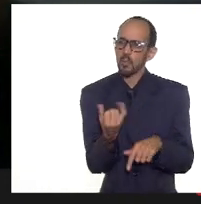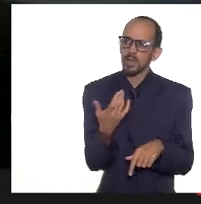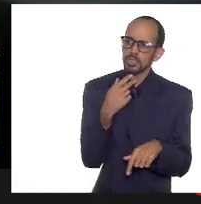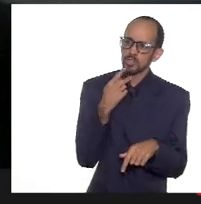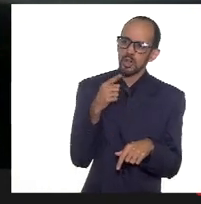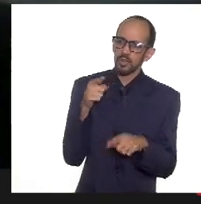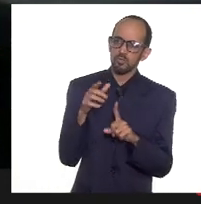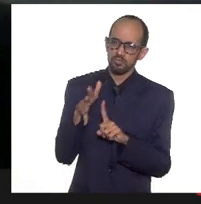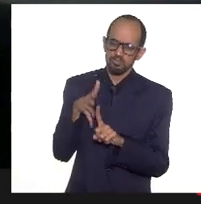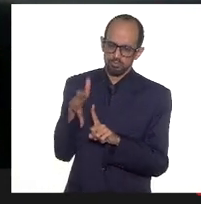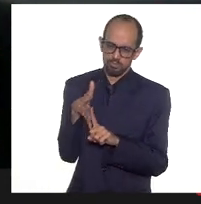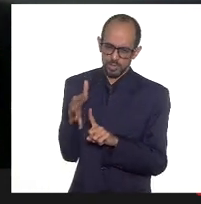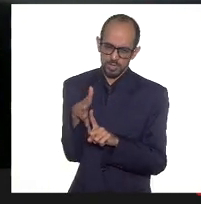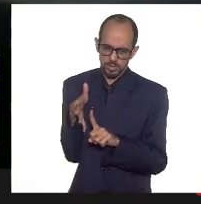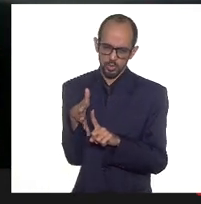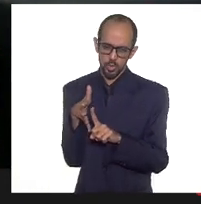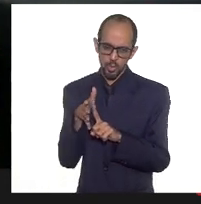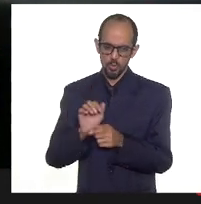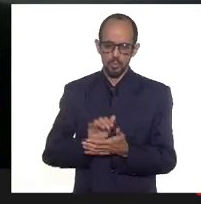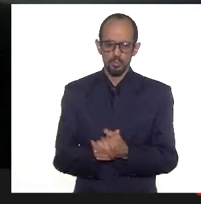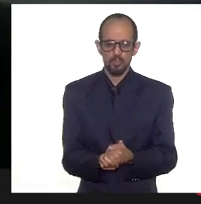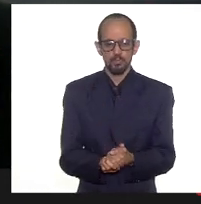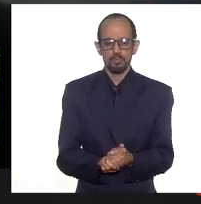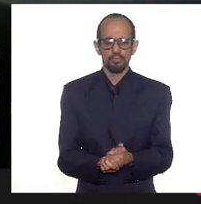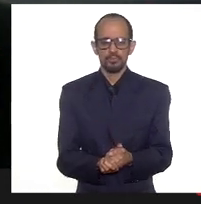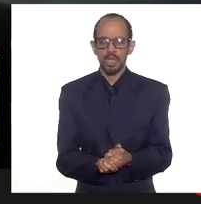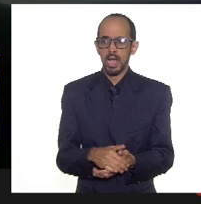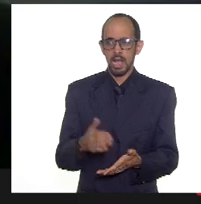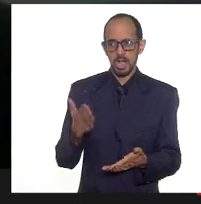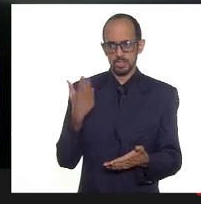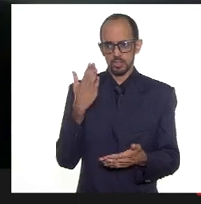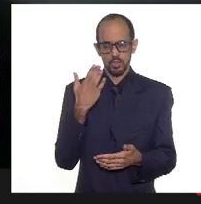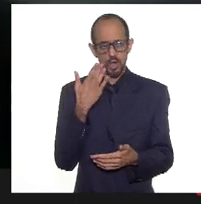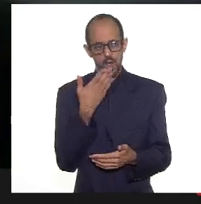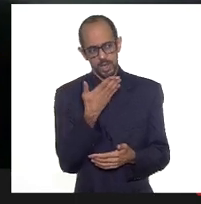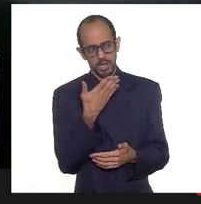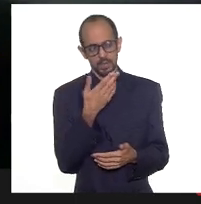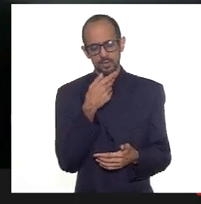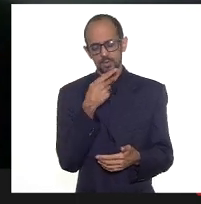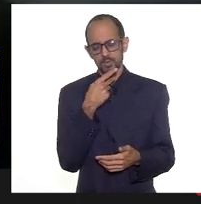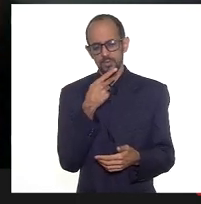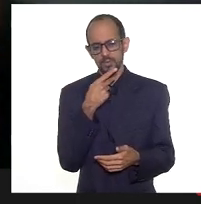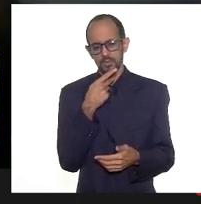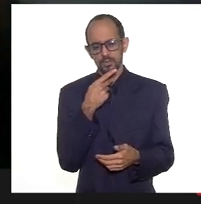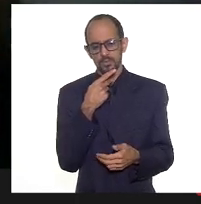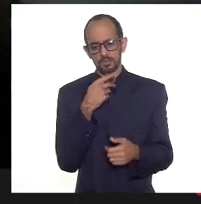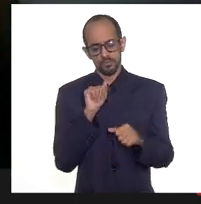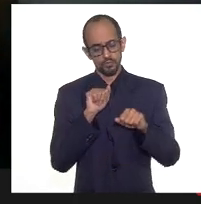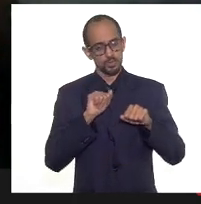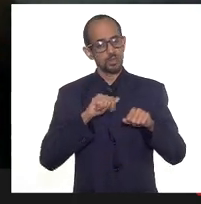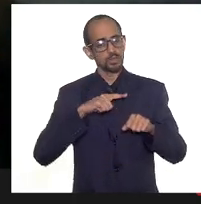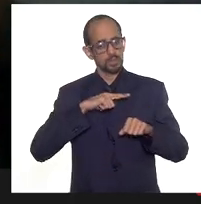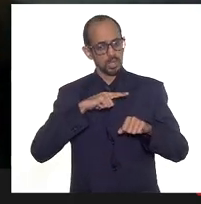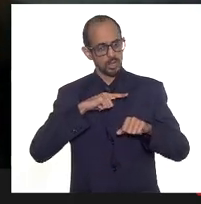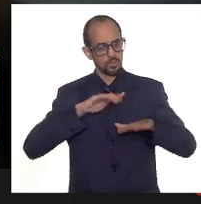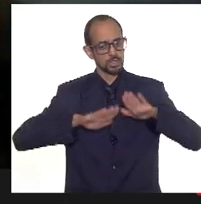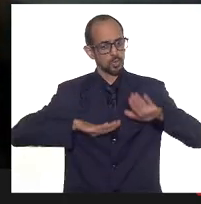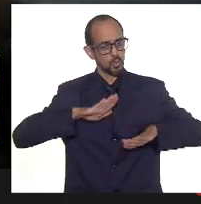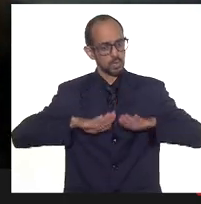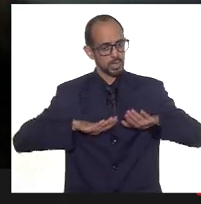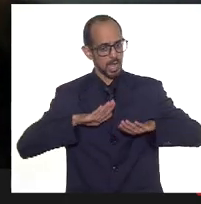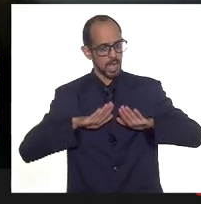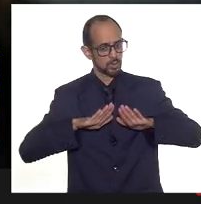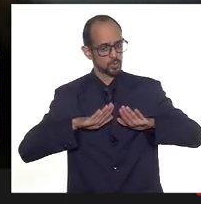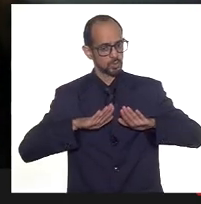a apresentação, embora a senhora fosse até cuidadosa na